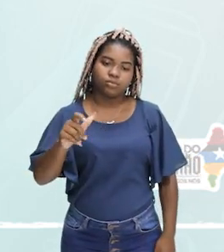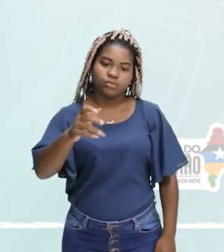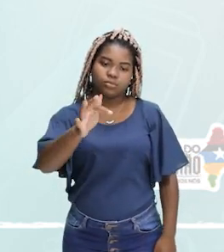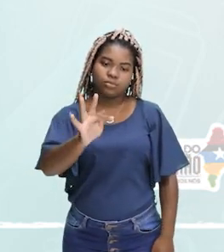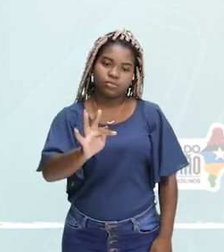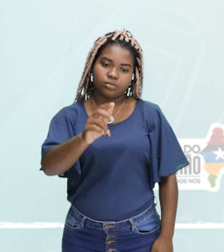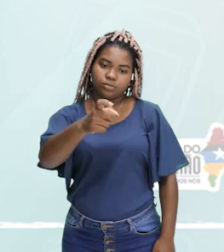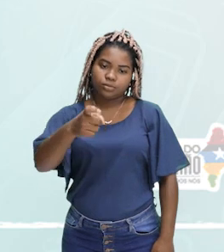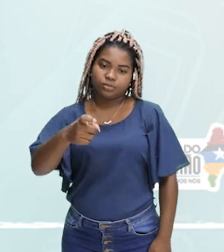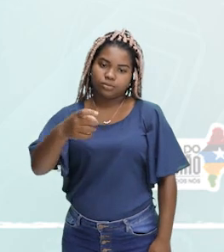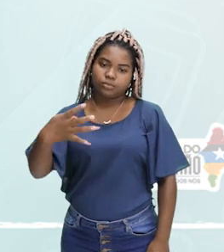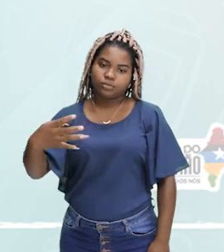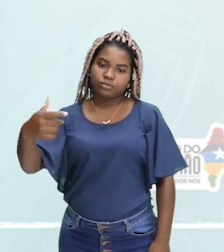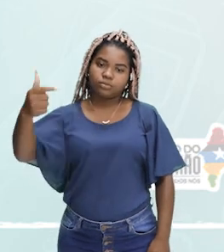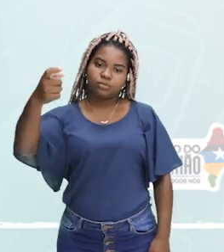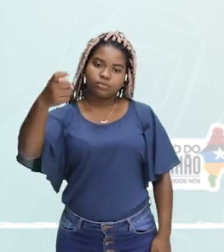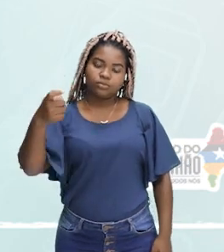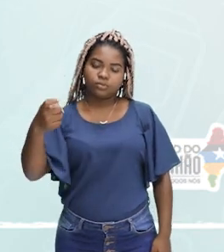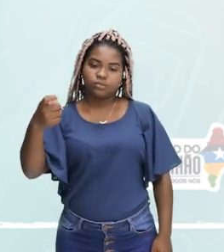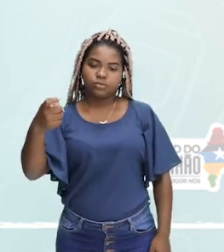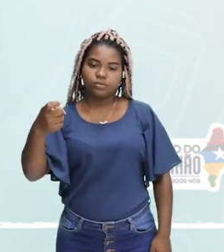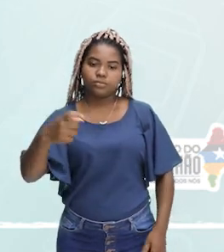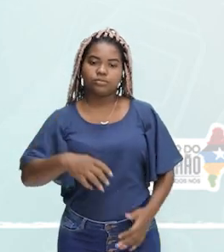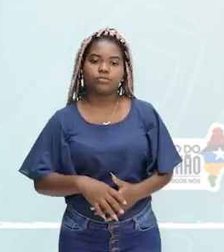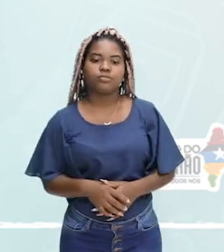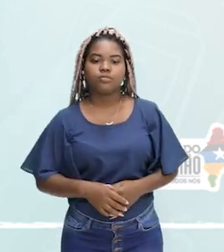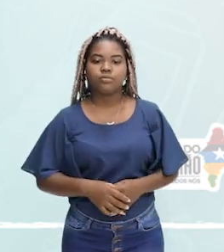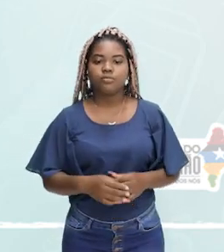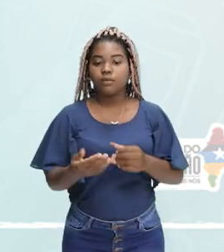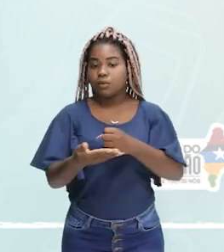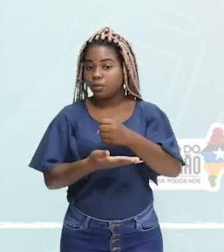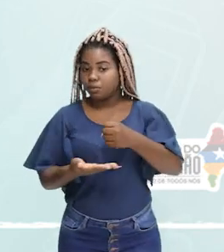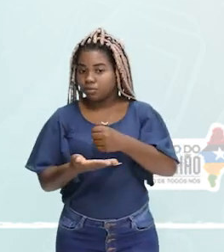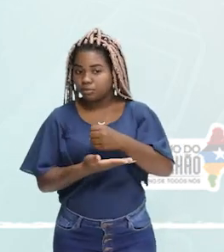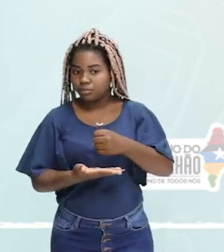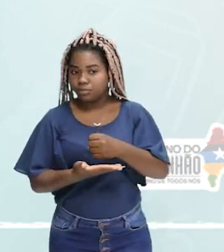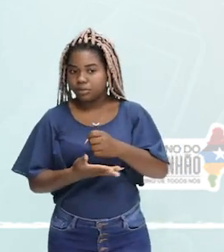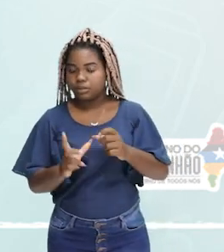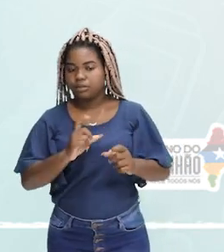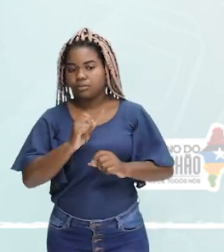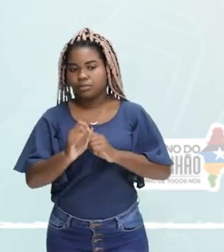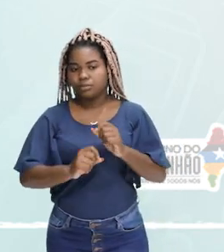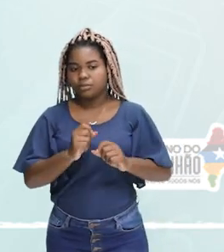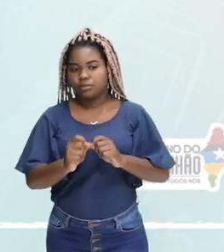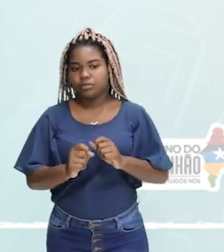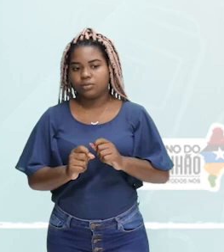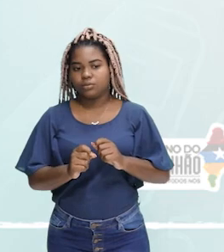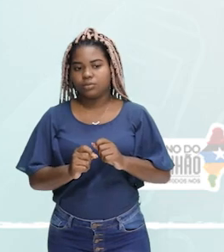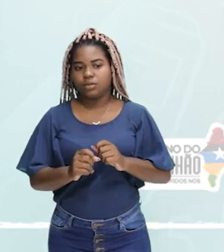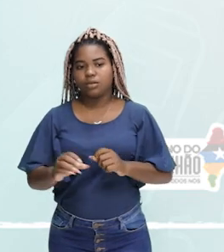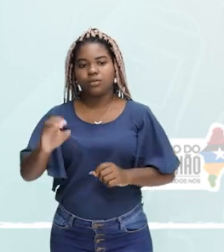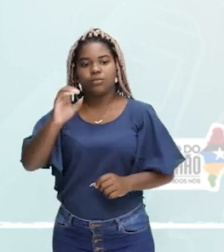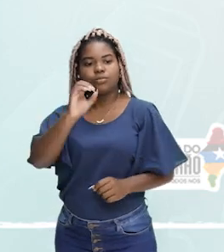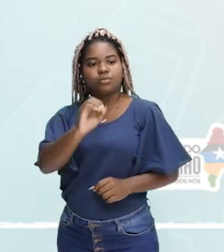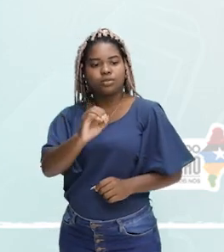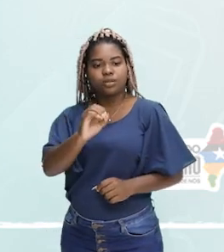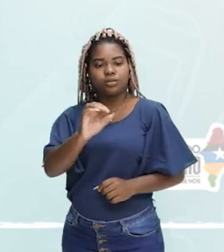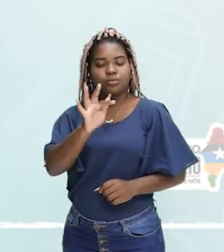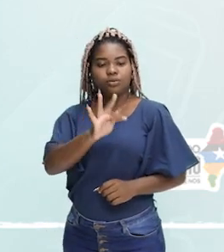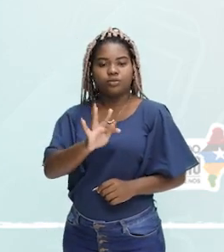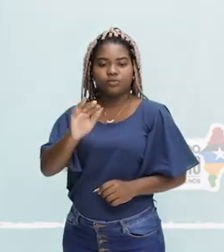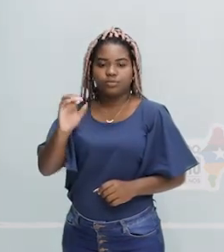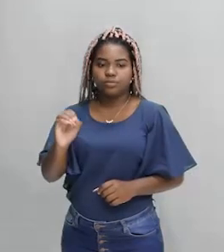a 4 elevado a x. Então, com base nessa lei de formação, f de x igual a 4 elevado a x, o nosso objetivo é calcular a imagem do zero, o f do